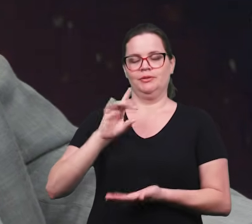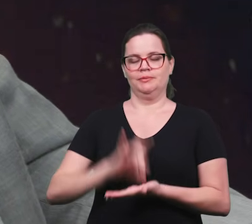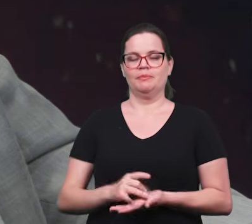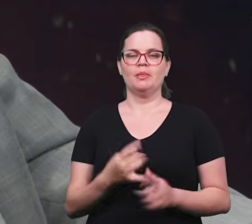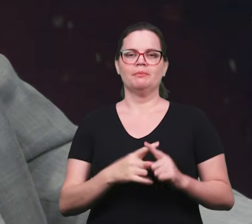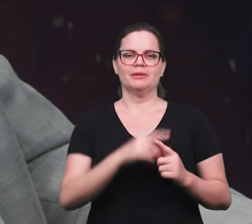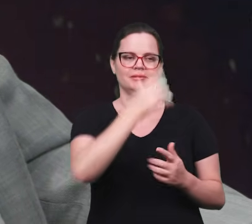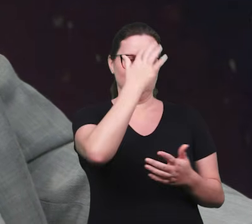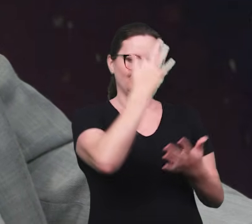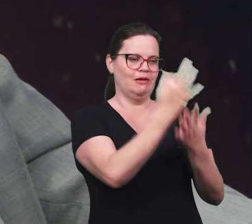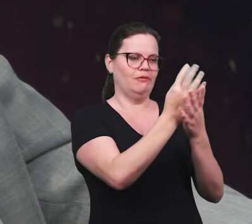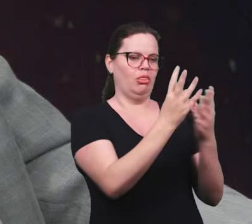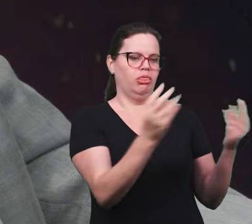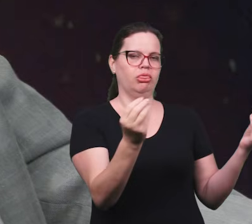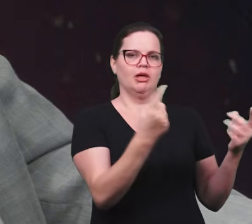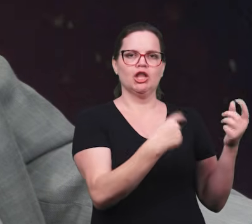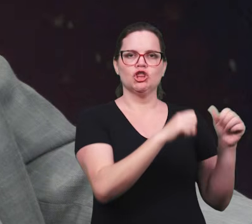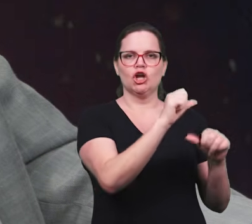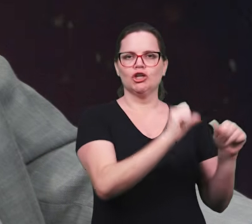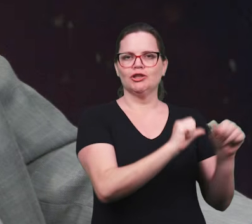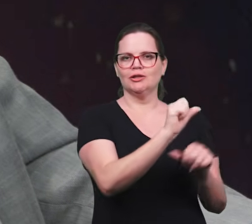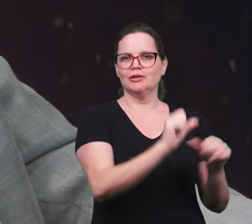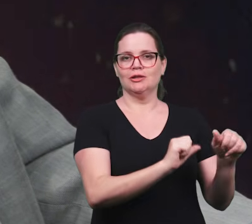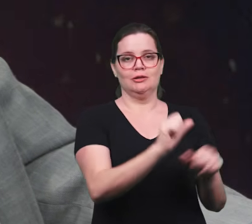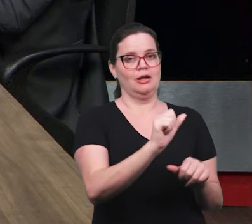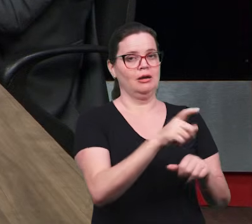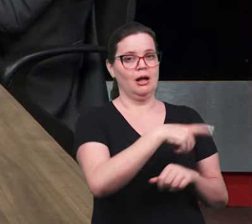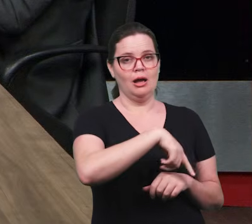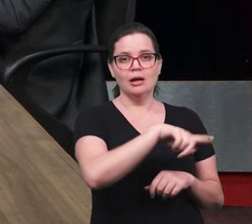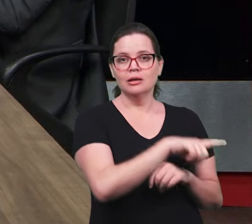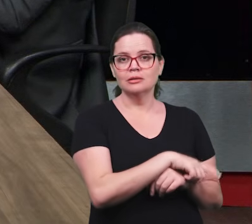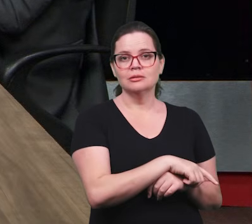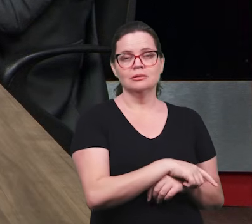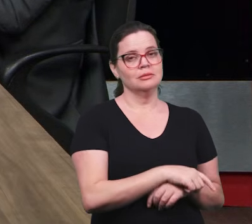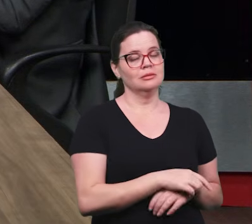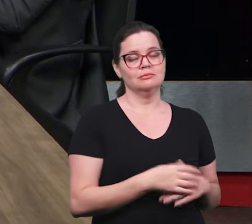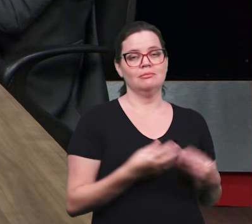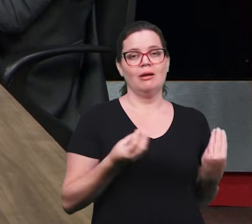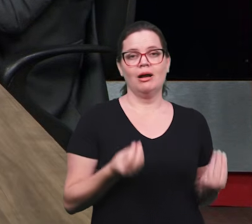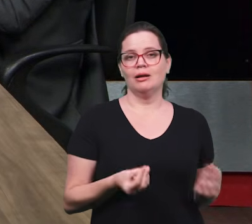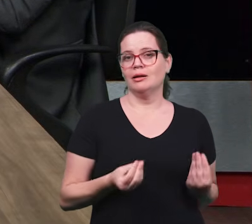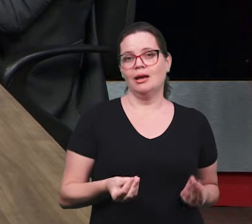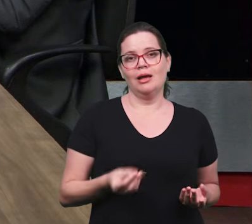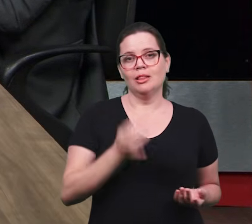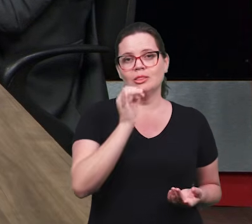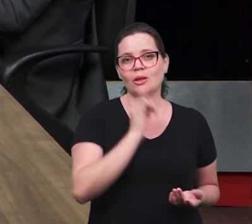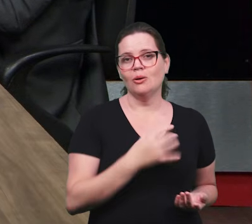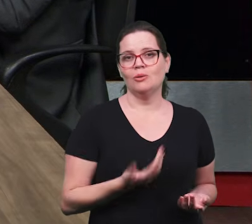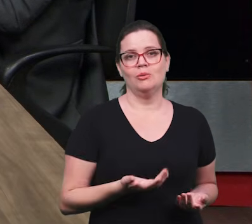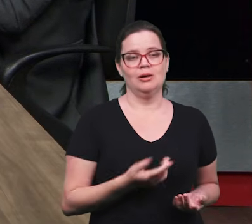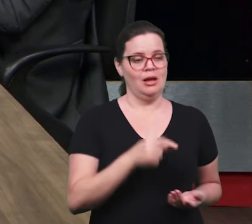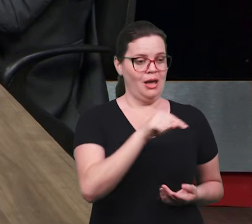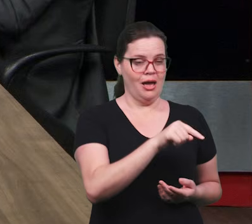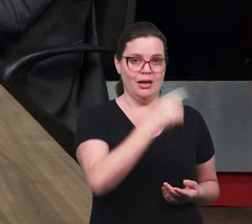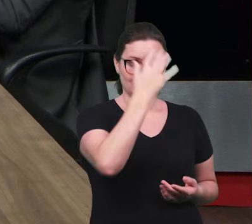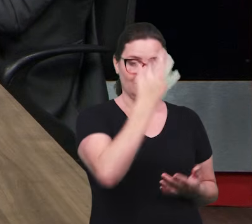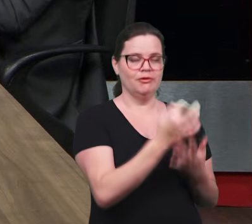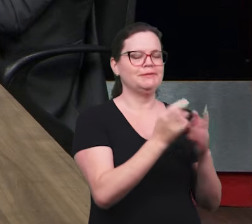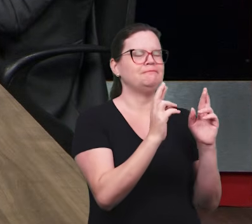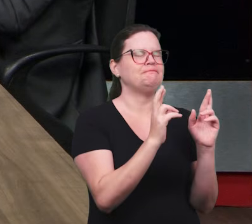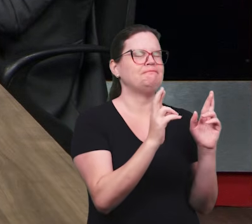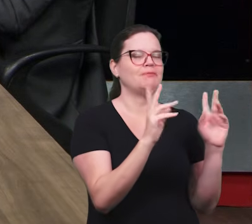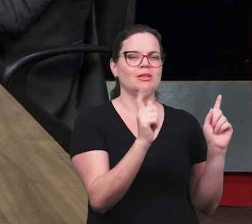a fé que depois sofre com as alterações humanas, ela é morta. Ela não tem condição de levar o homem para a vida